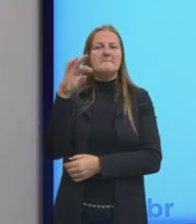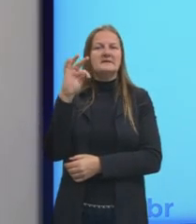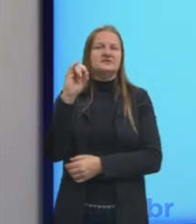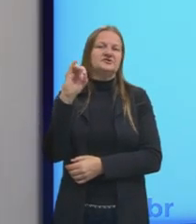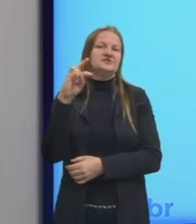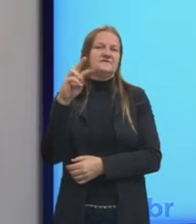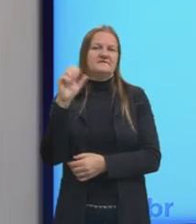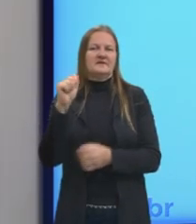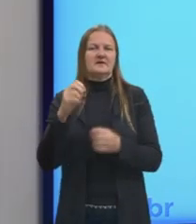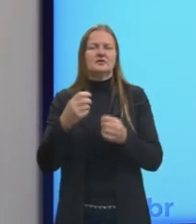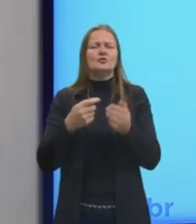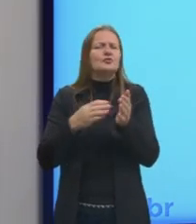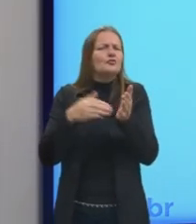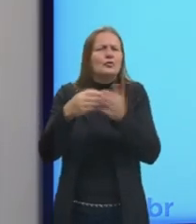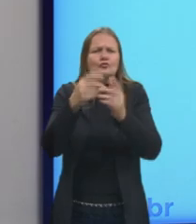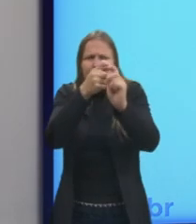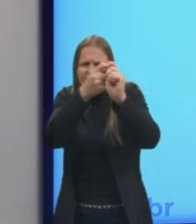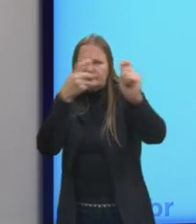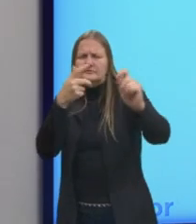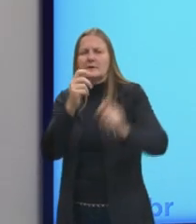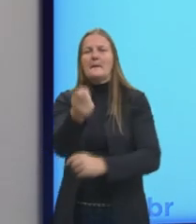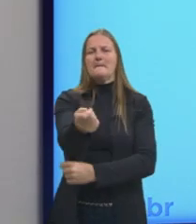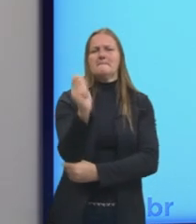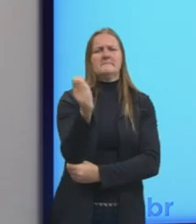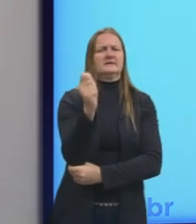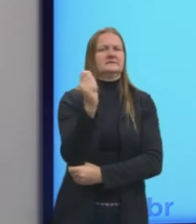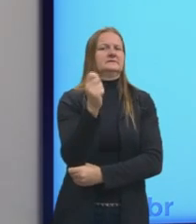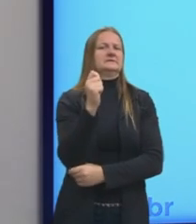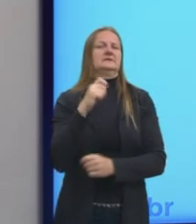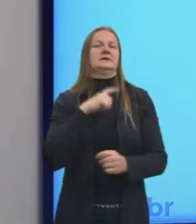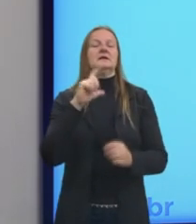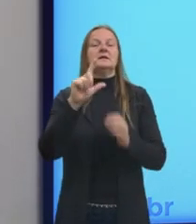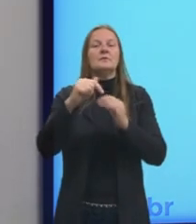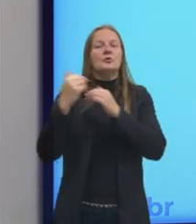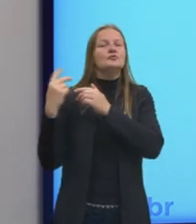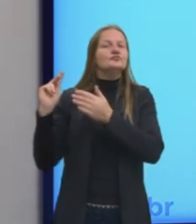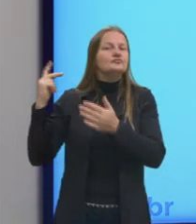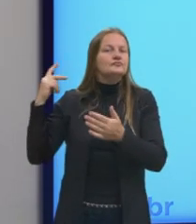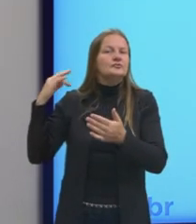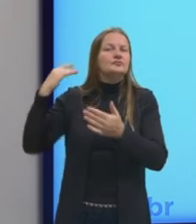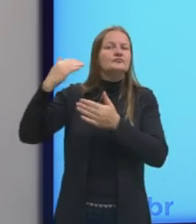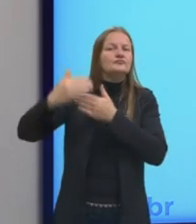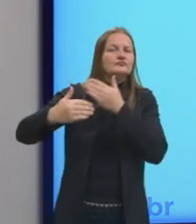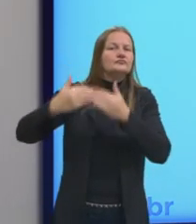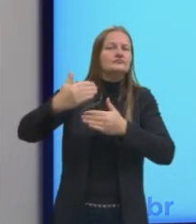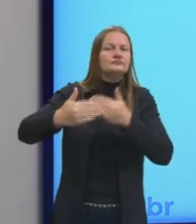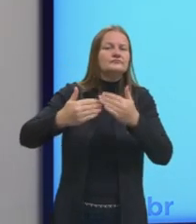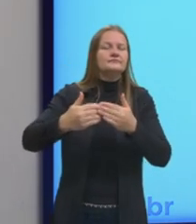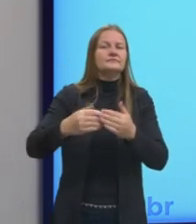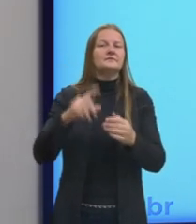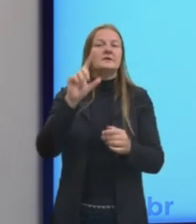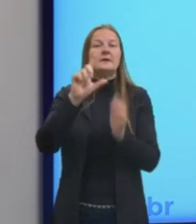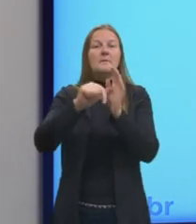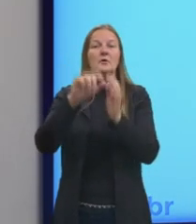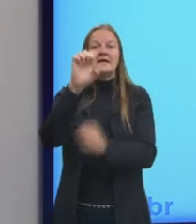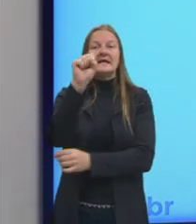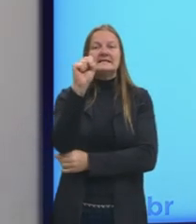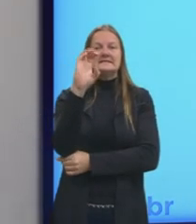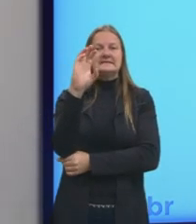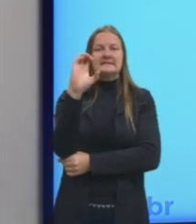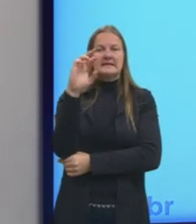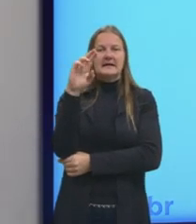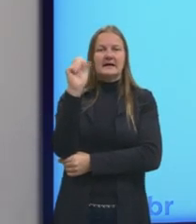é todos saíram para caçar todos em para pescar no decorrer da história temos o trabalho escravista